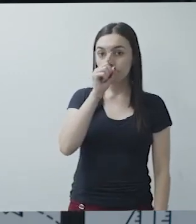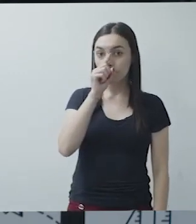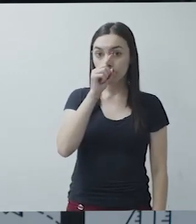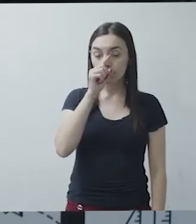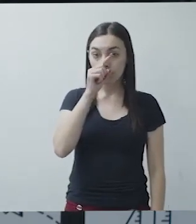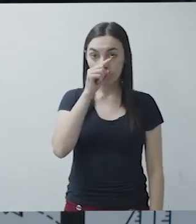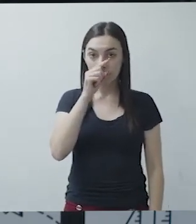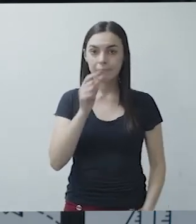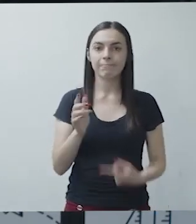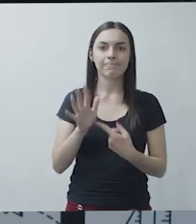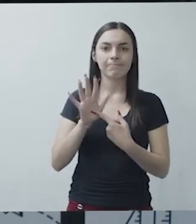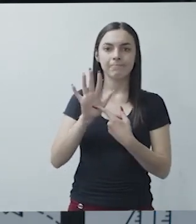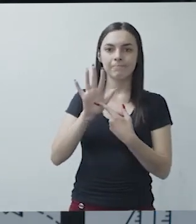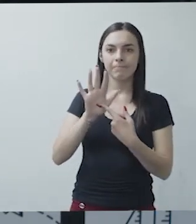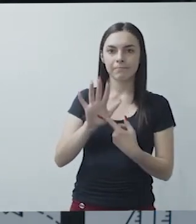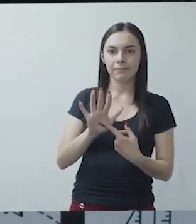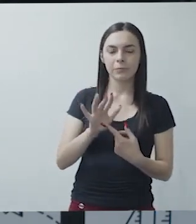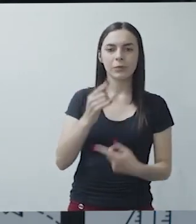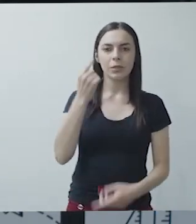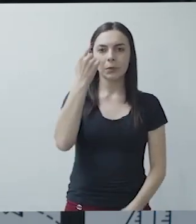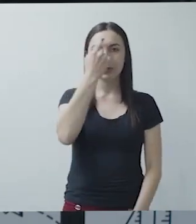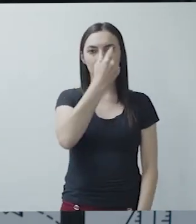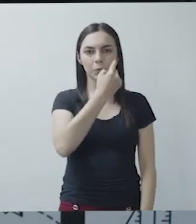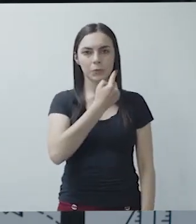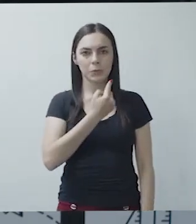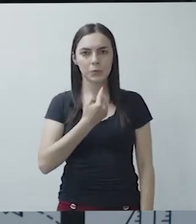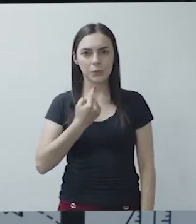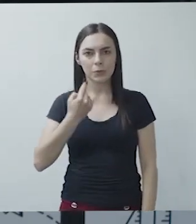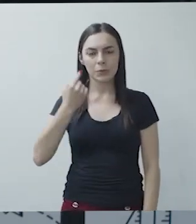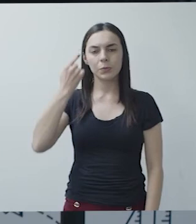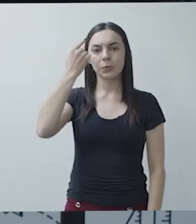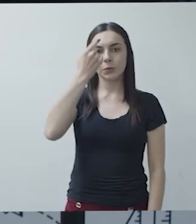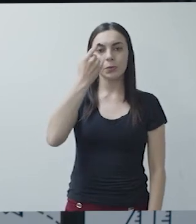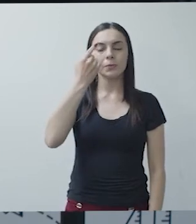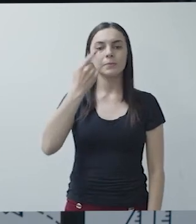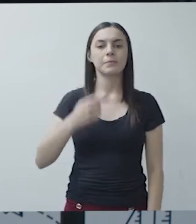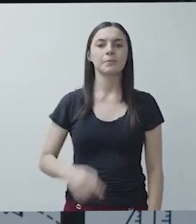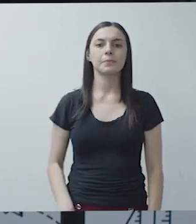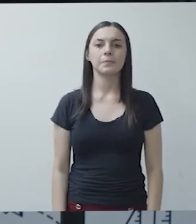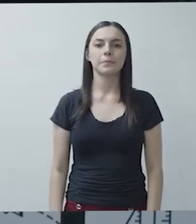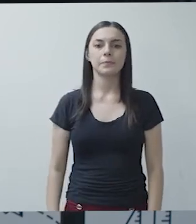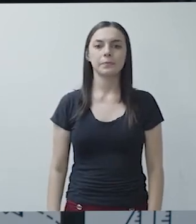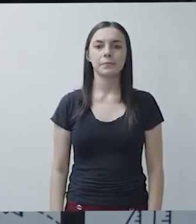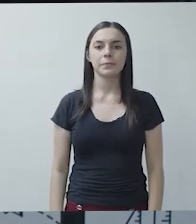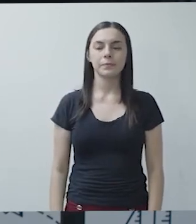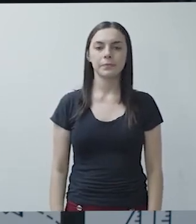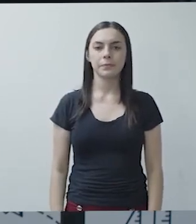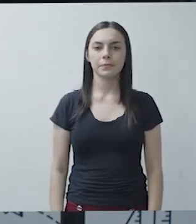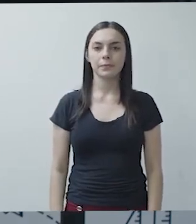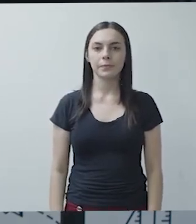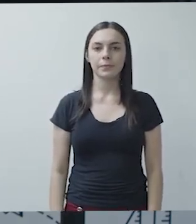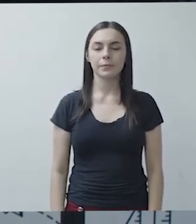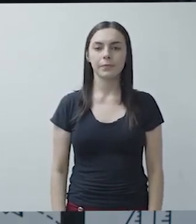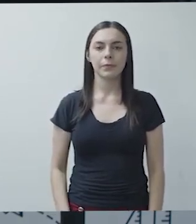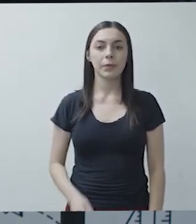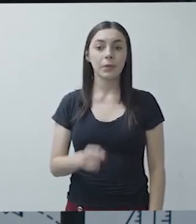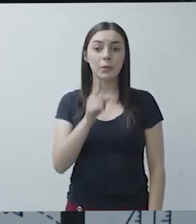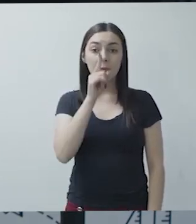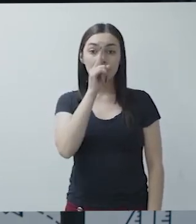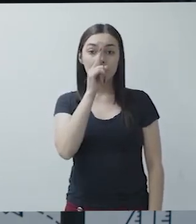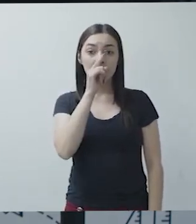o ponteiro do relógio, né, ele roda no sentido horário, né? O ponteiro que deveria estar